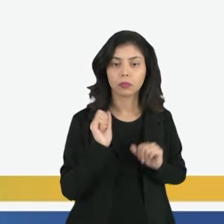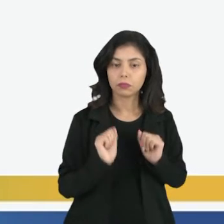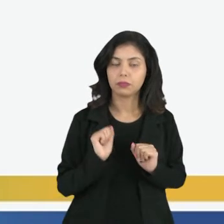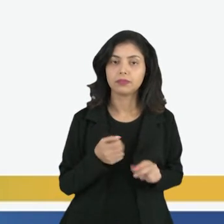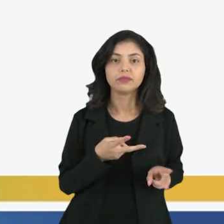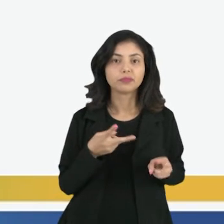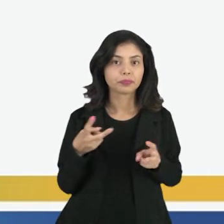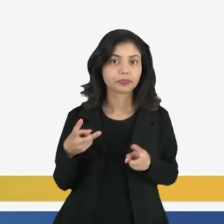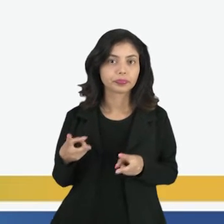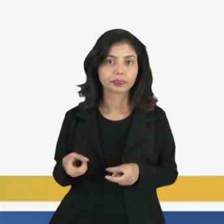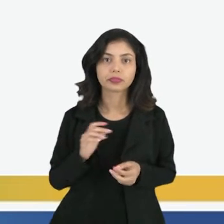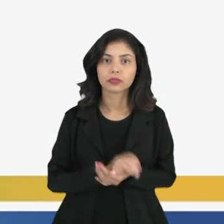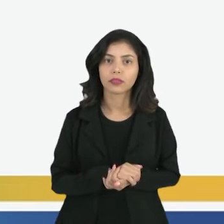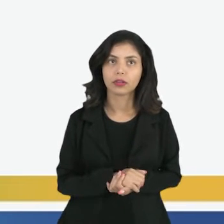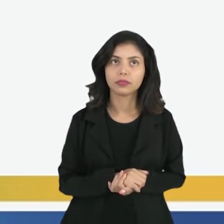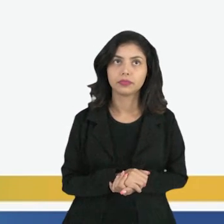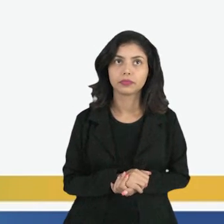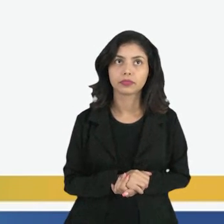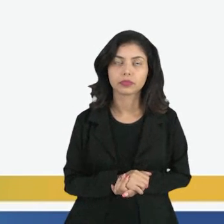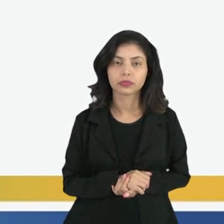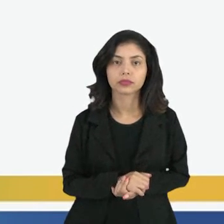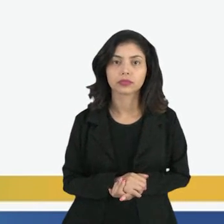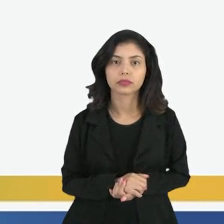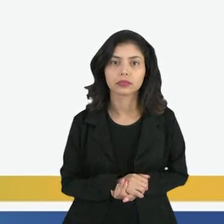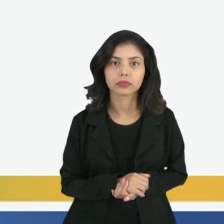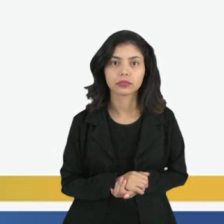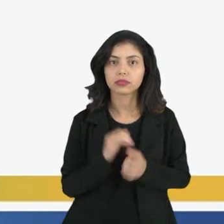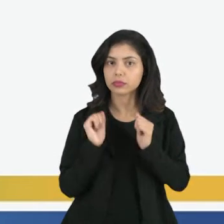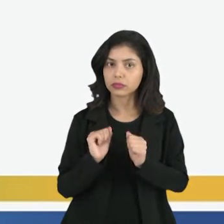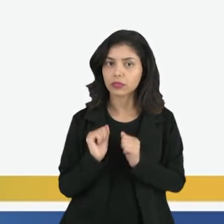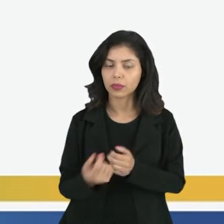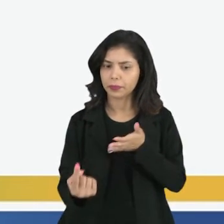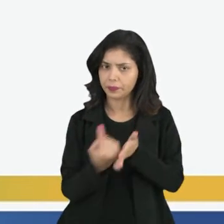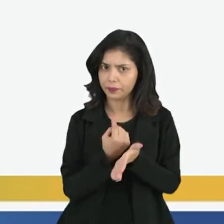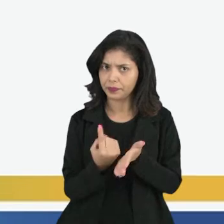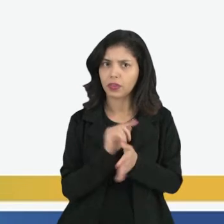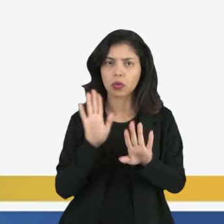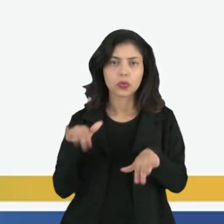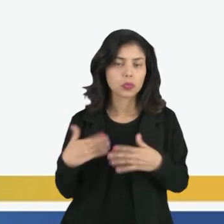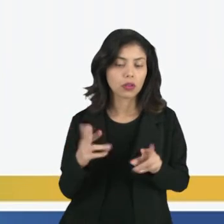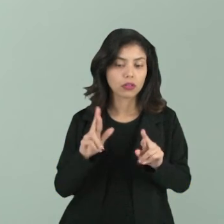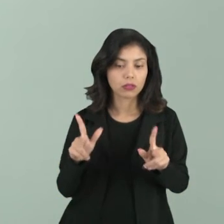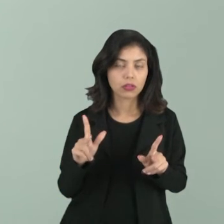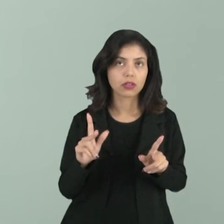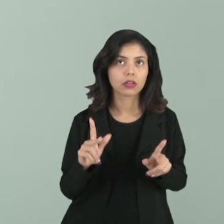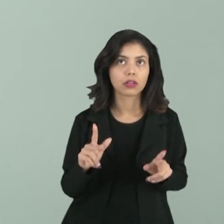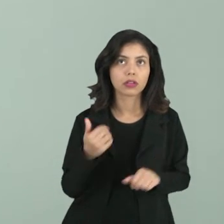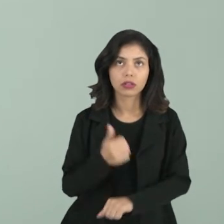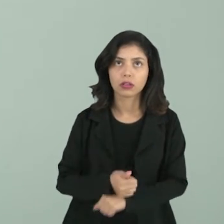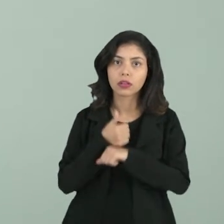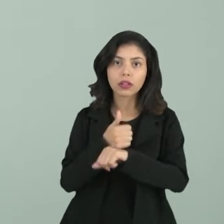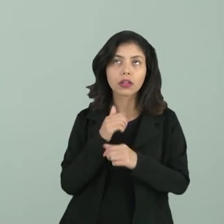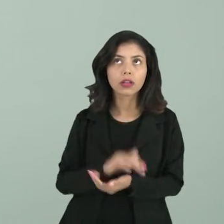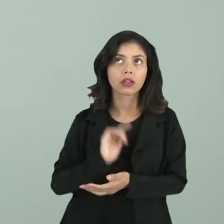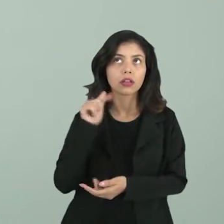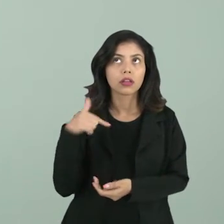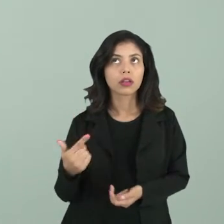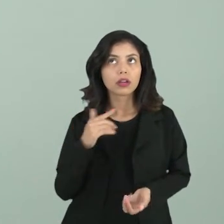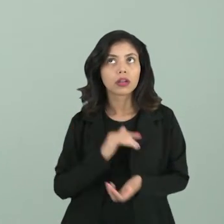ambiental, uma das principais pautas contemporâneas, possibilitou o surgimento de concepções